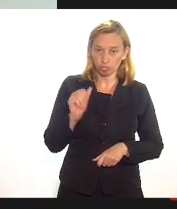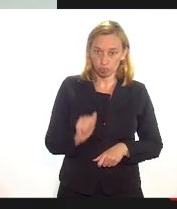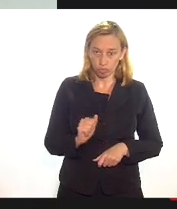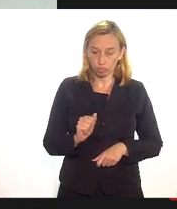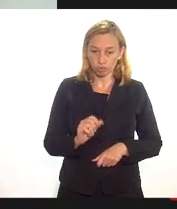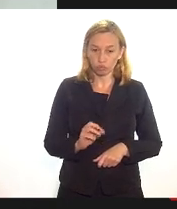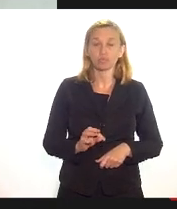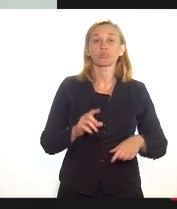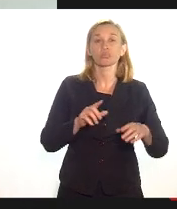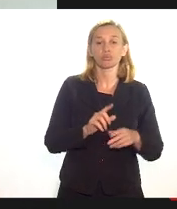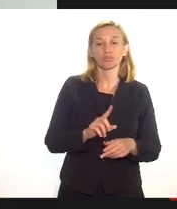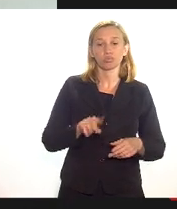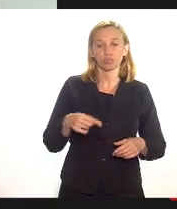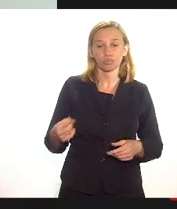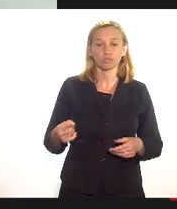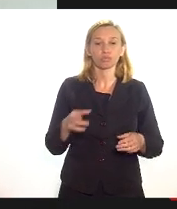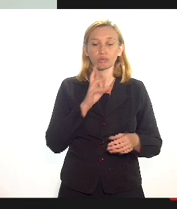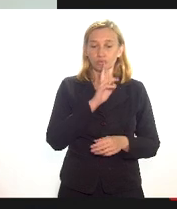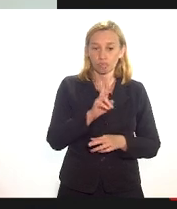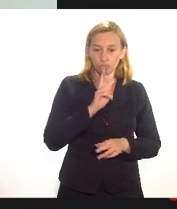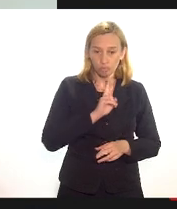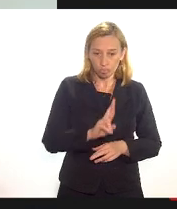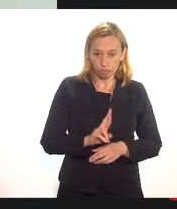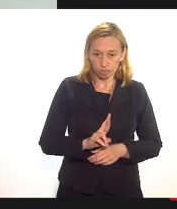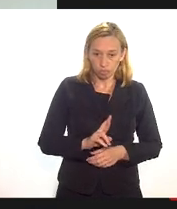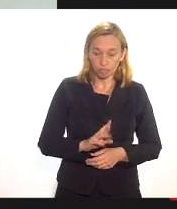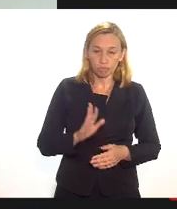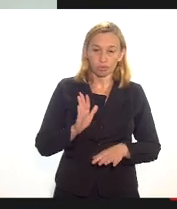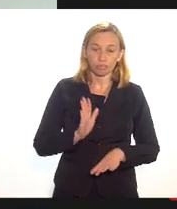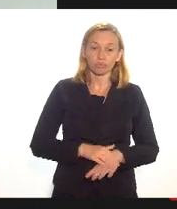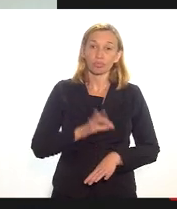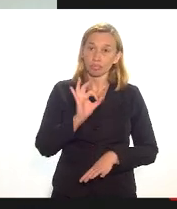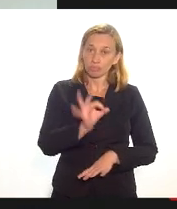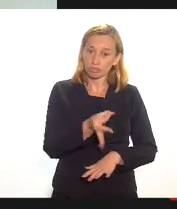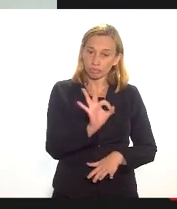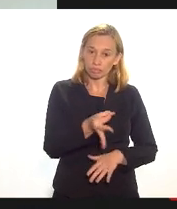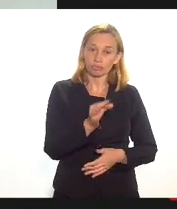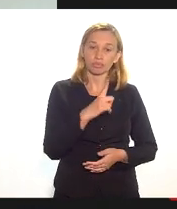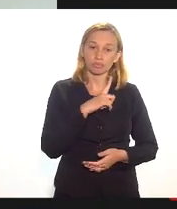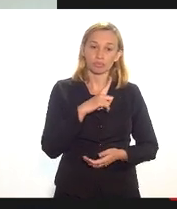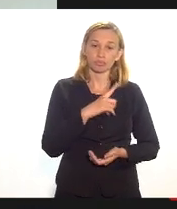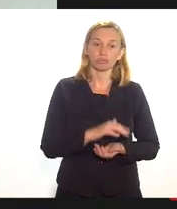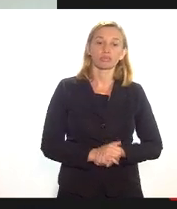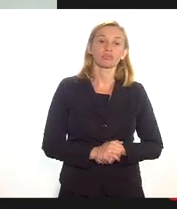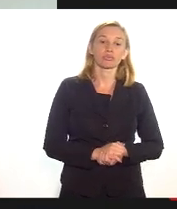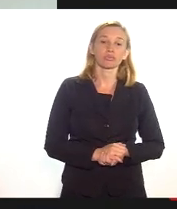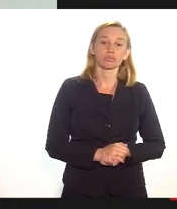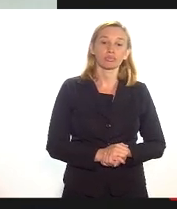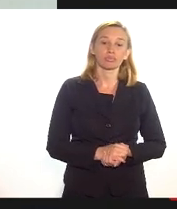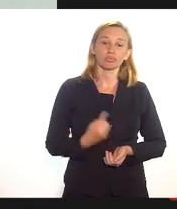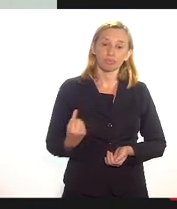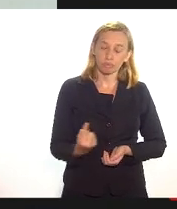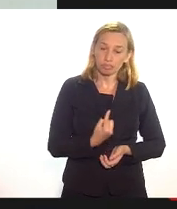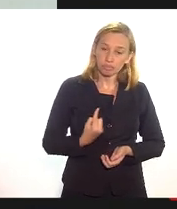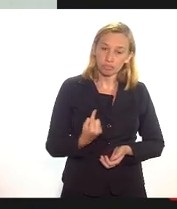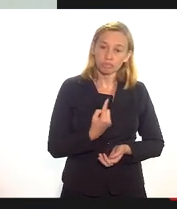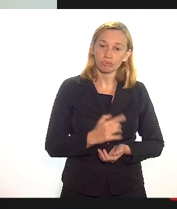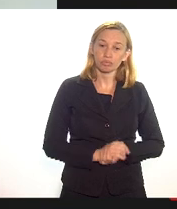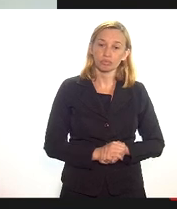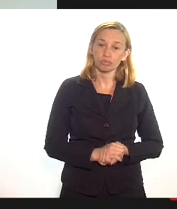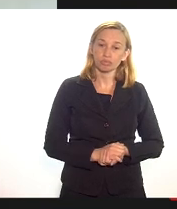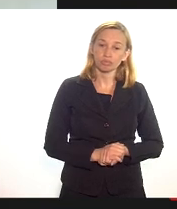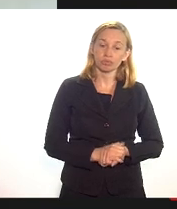e essas respostas eu tenho a mais absoluta certeza vai fazer com que nós venhamos